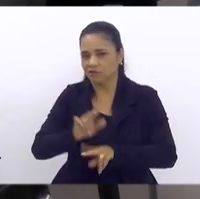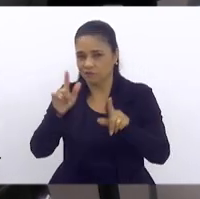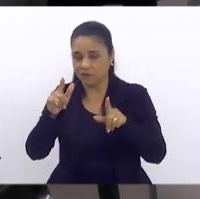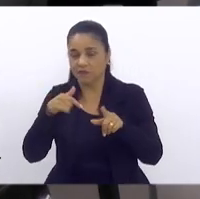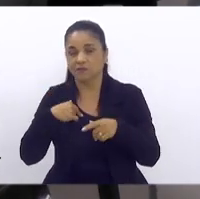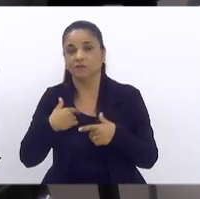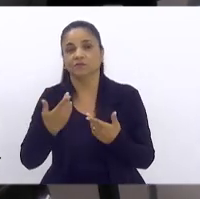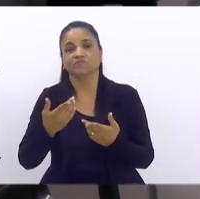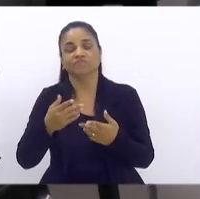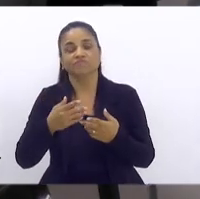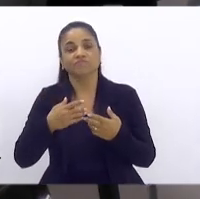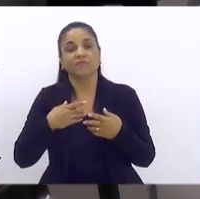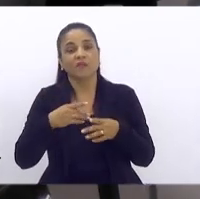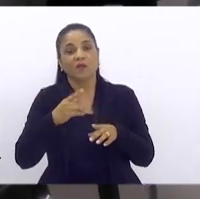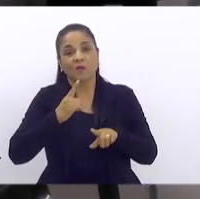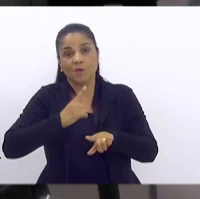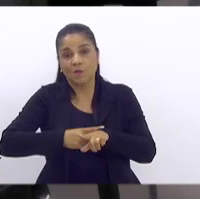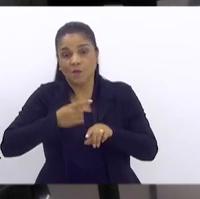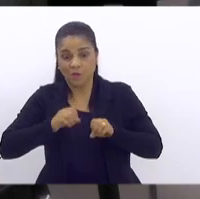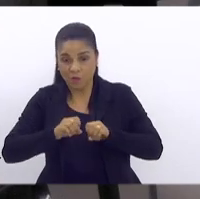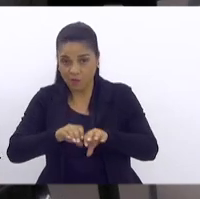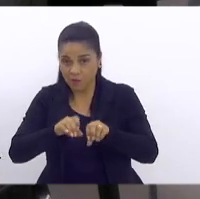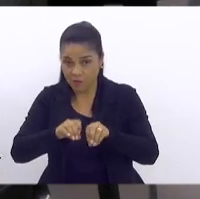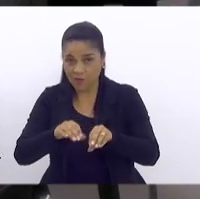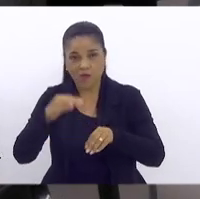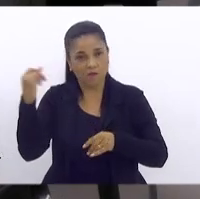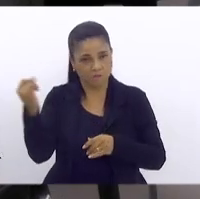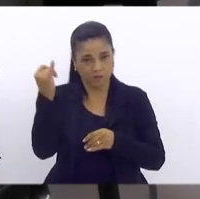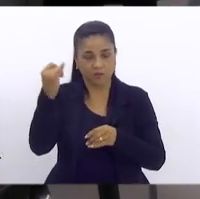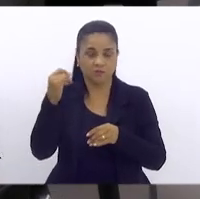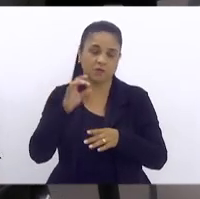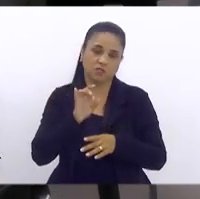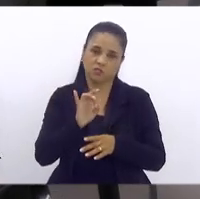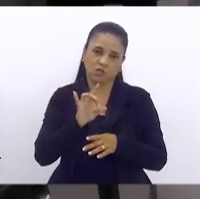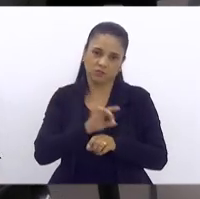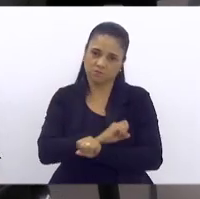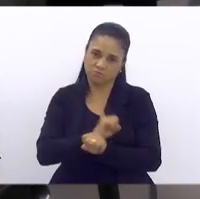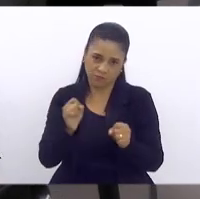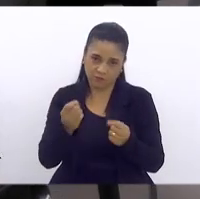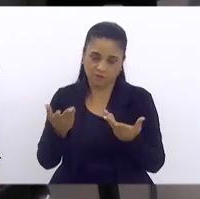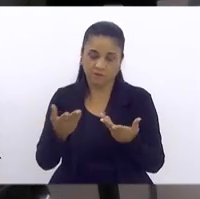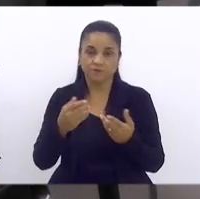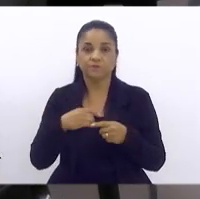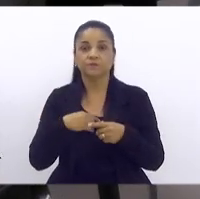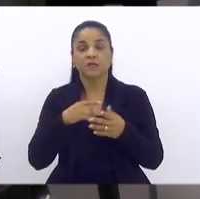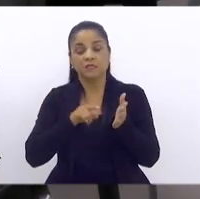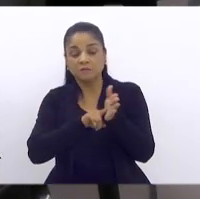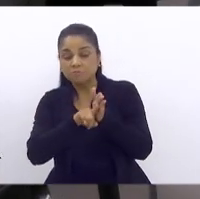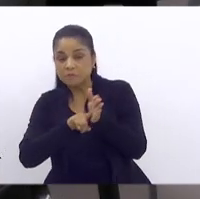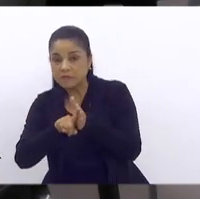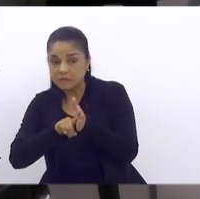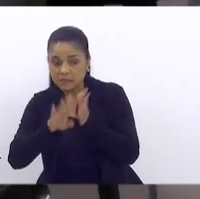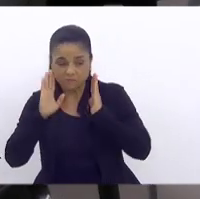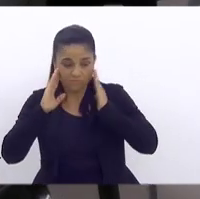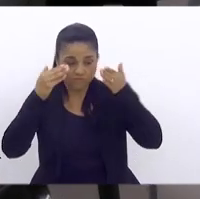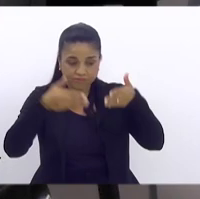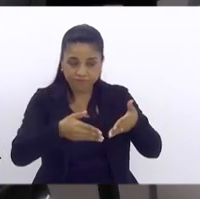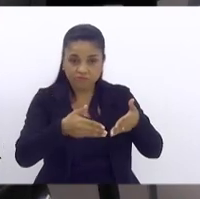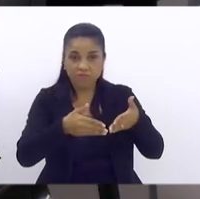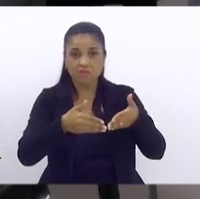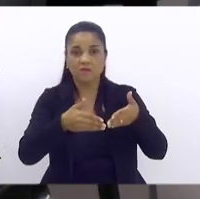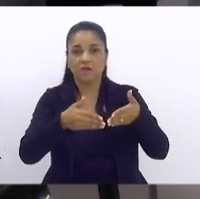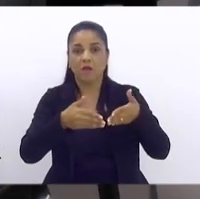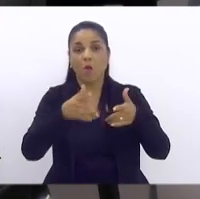ele é muito importante, mas ele também não deve vir sozinho. Nessa pesquisa em específico, a gente se atentou apenas